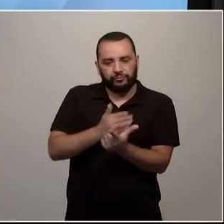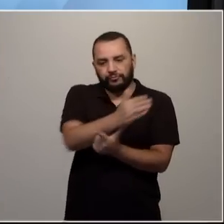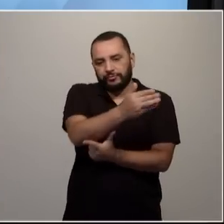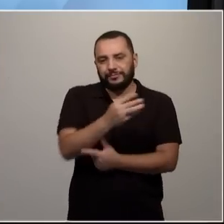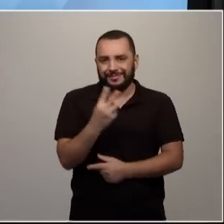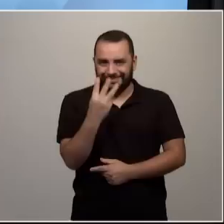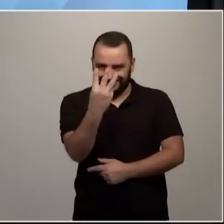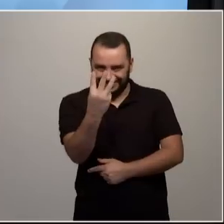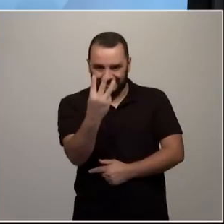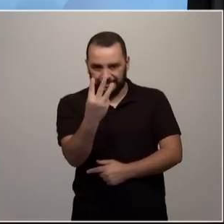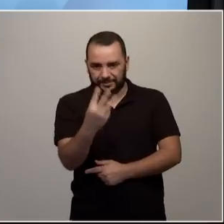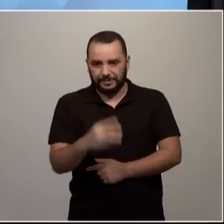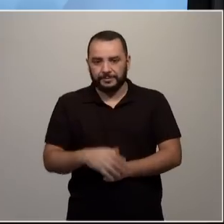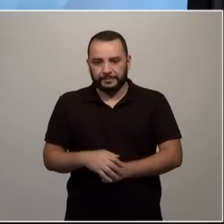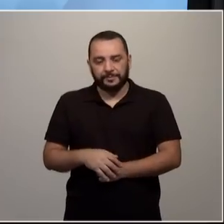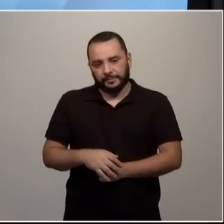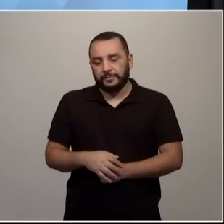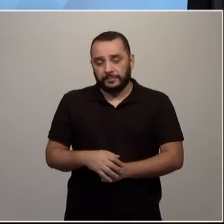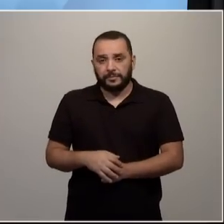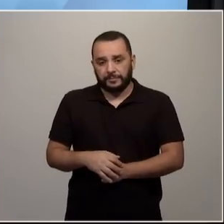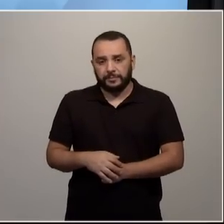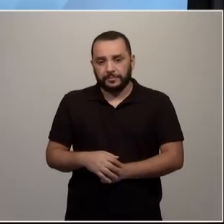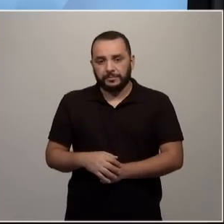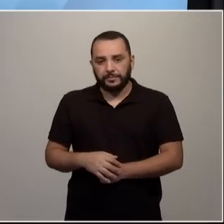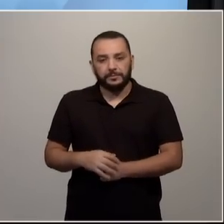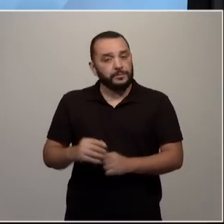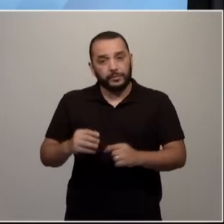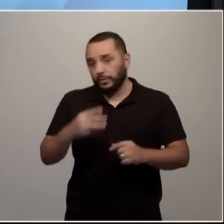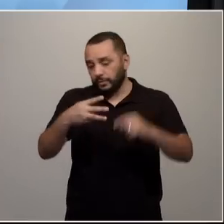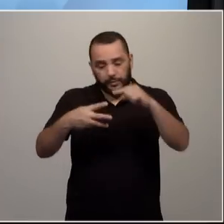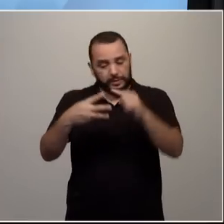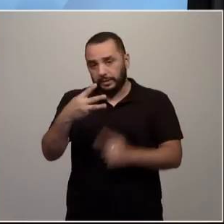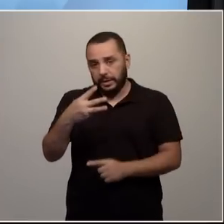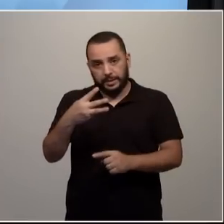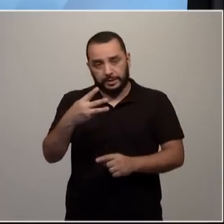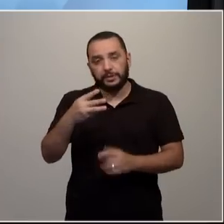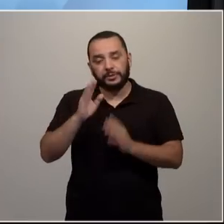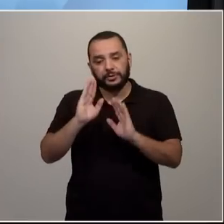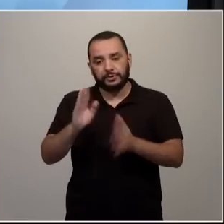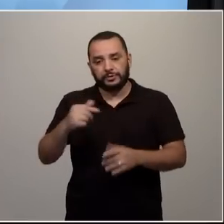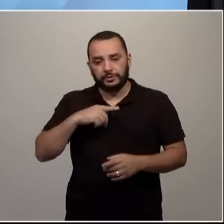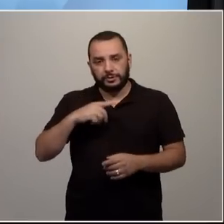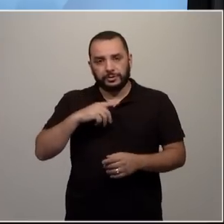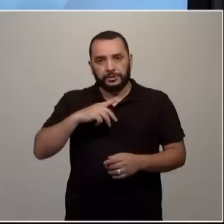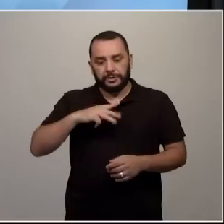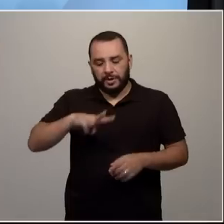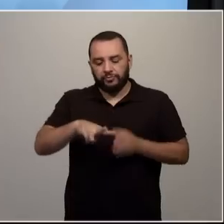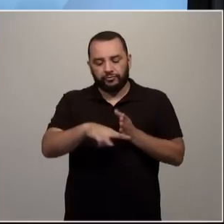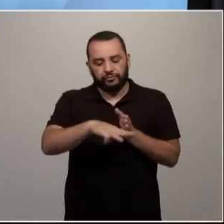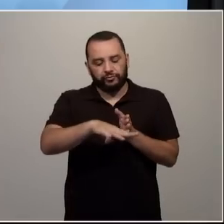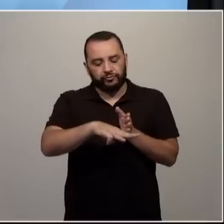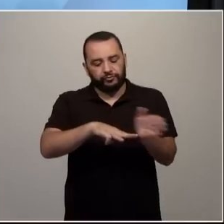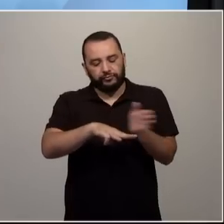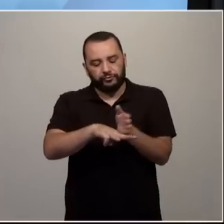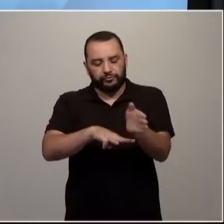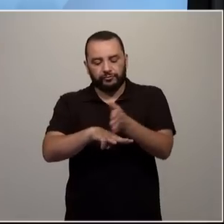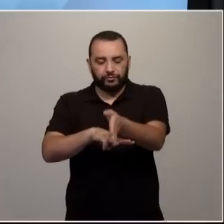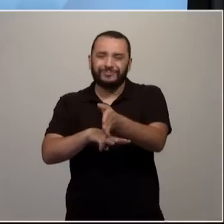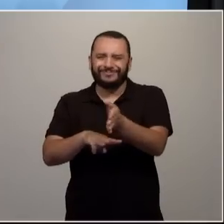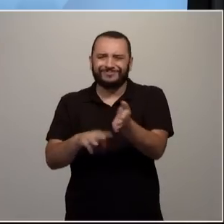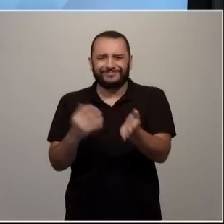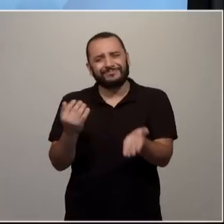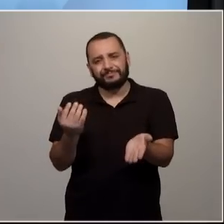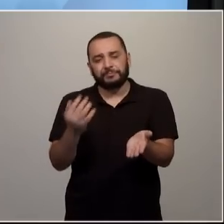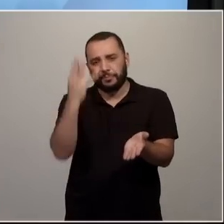ocupam somente duas dimensões, porque eles ficam todos paralelos a um plano. É um problema super bonito geometricamente, muito rico. E tem